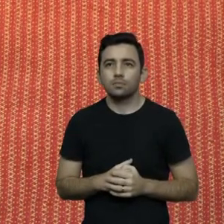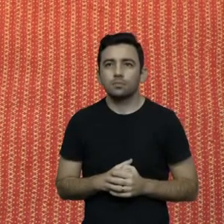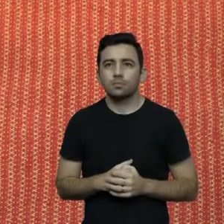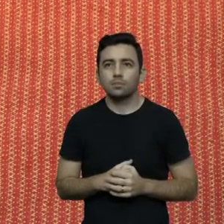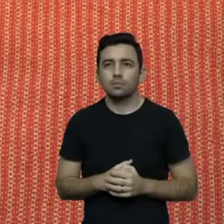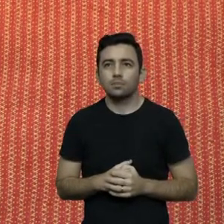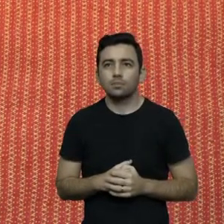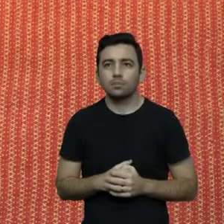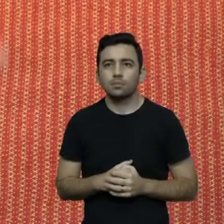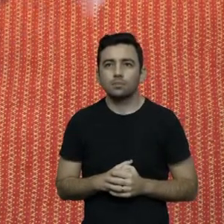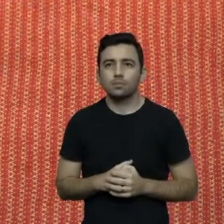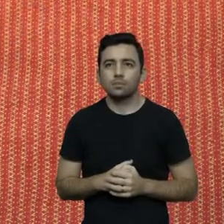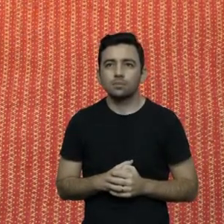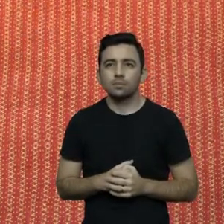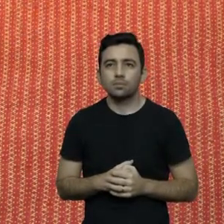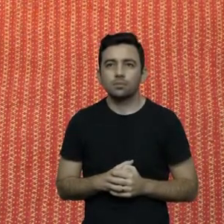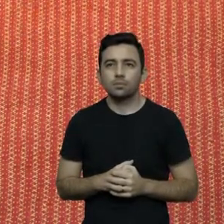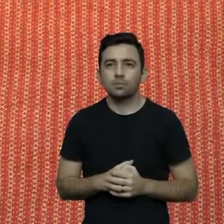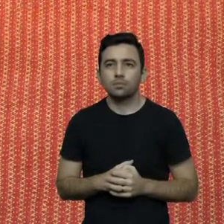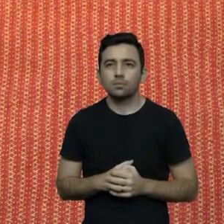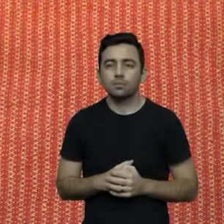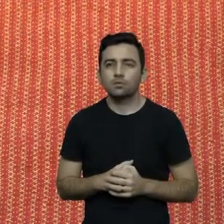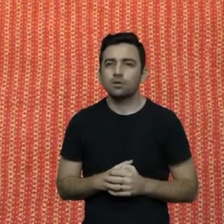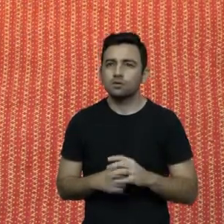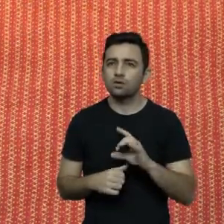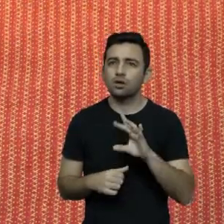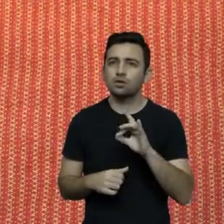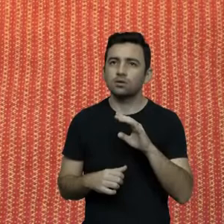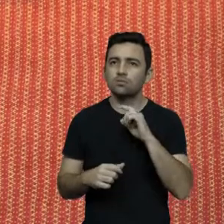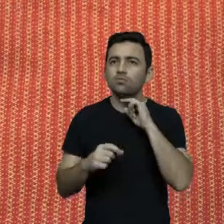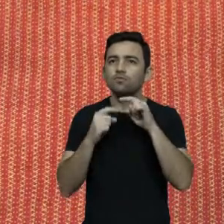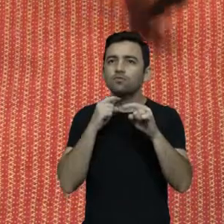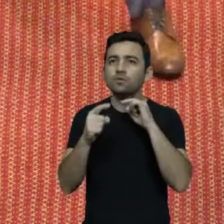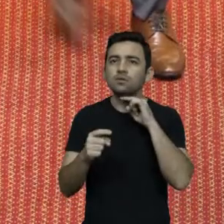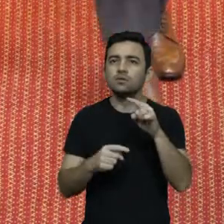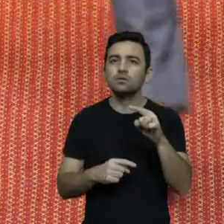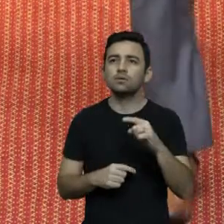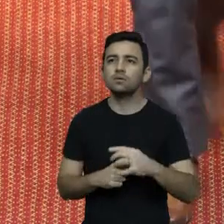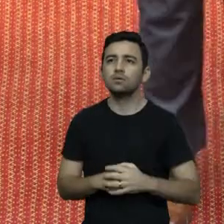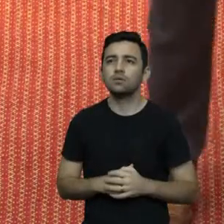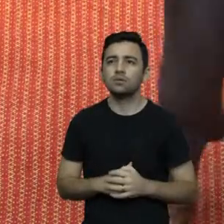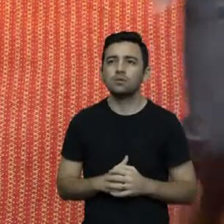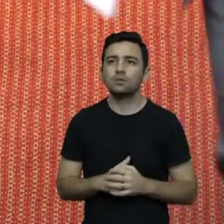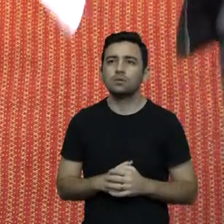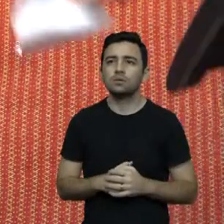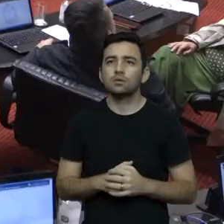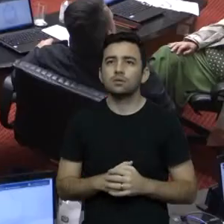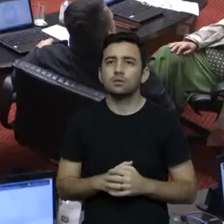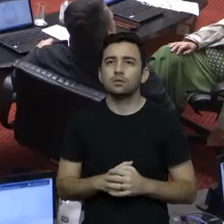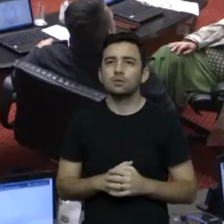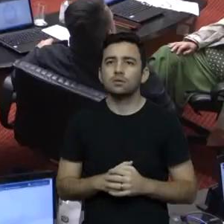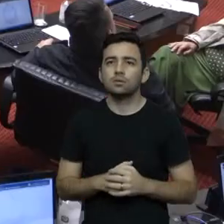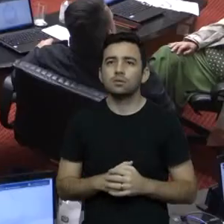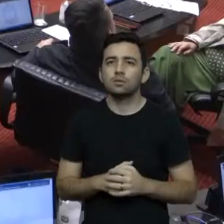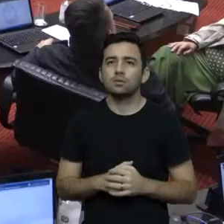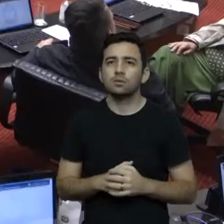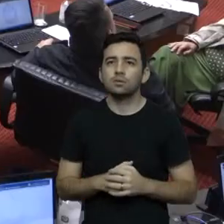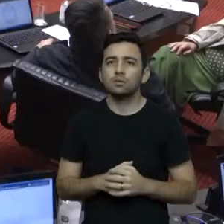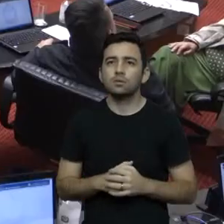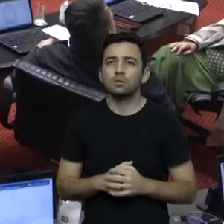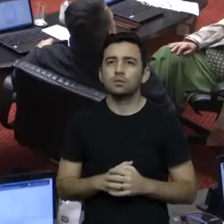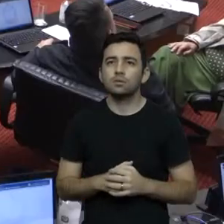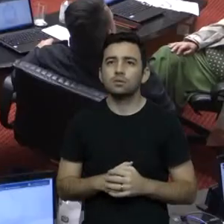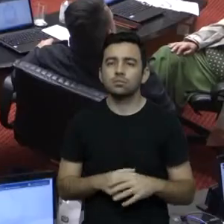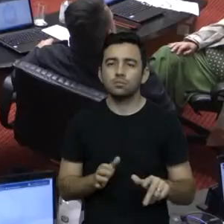Me desculpe Senhor Jesus Deixa eu tirar uma dúvida aqui se ainda do leite sobre o leite Essa é